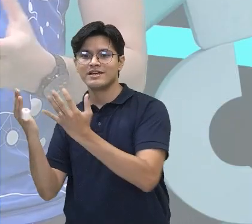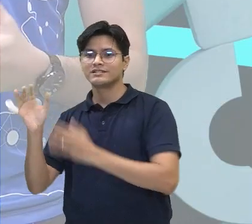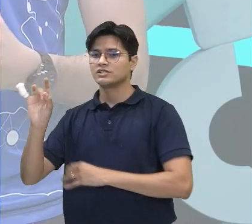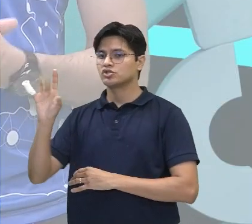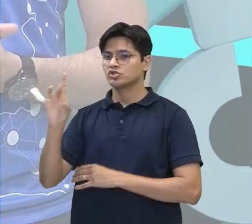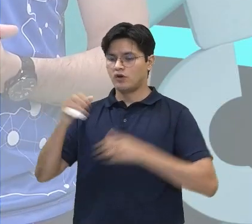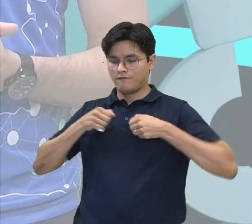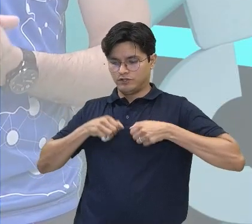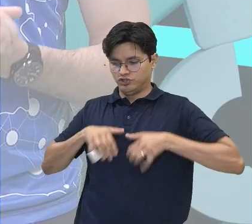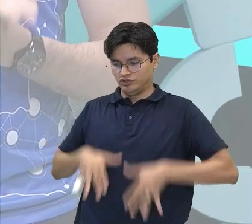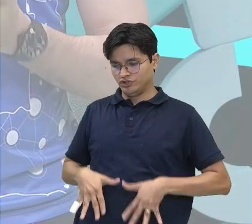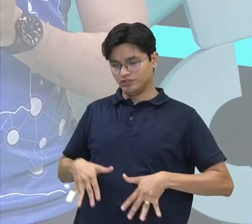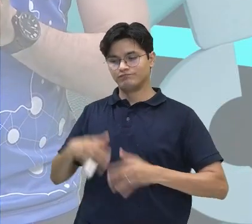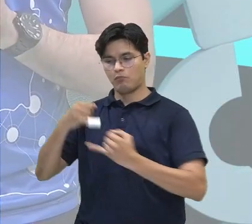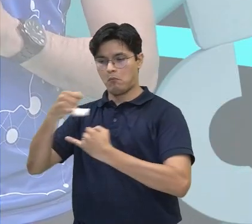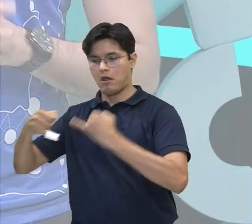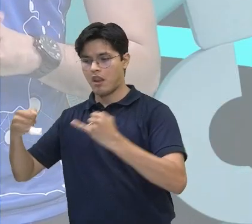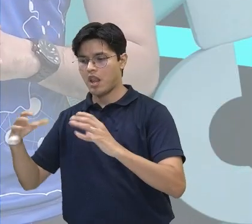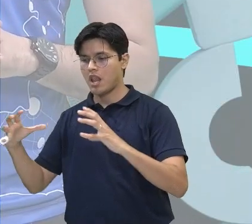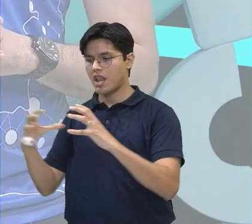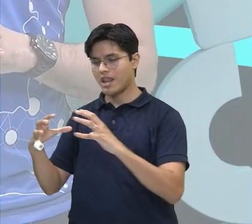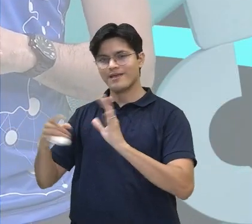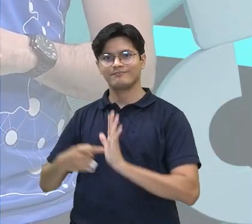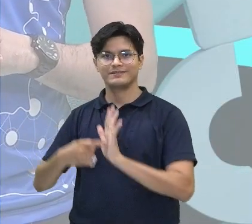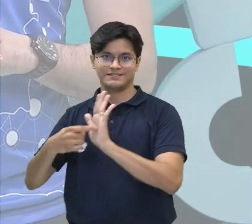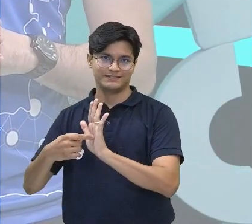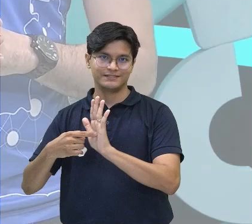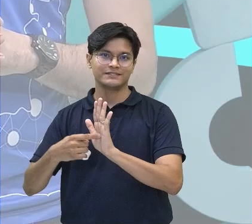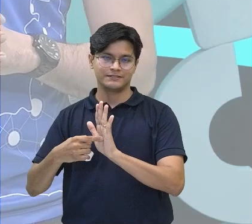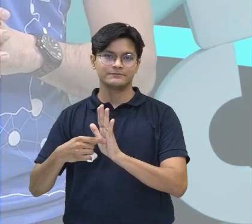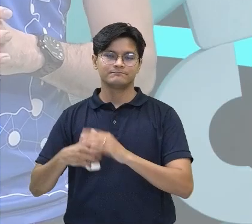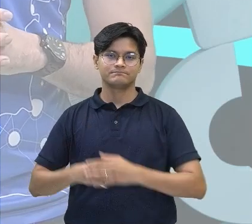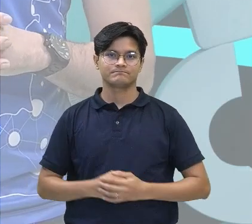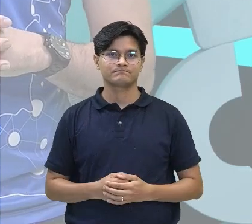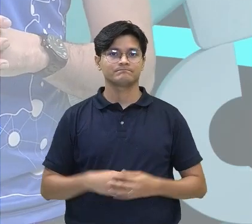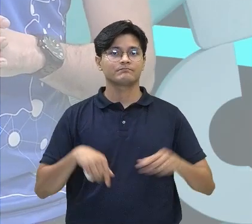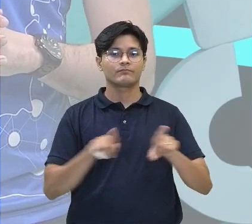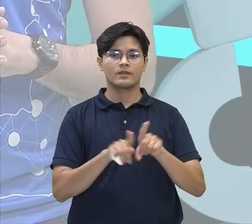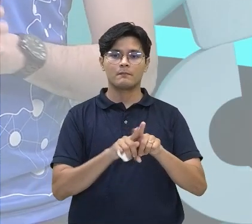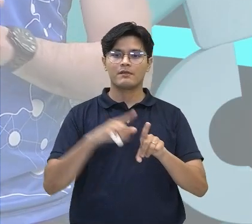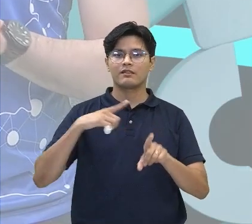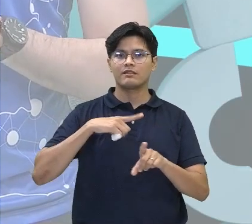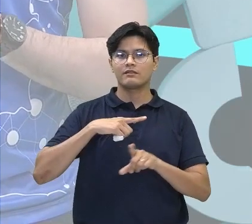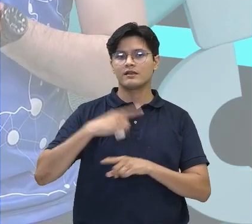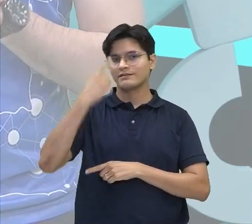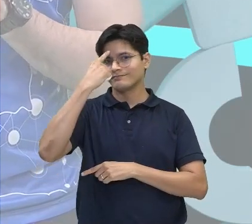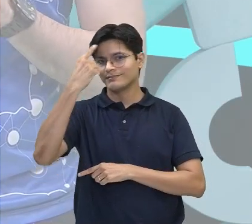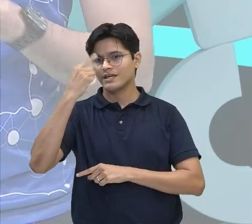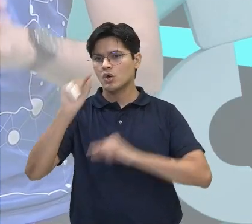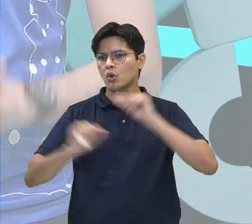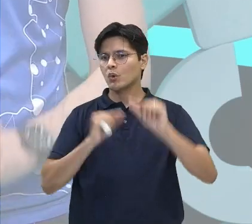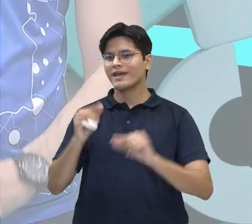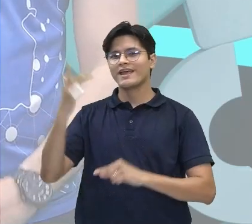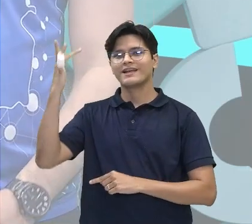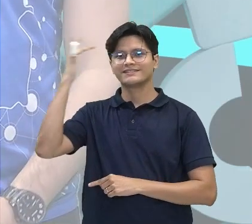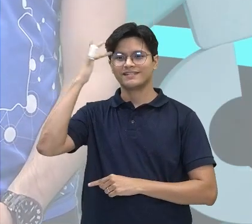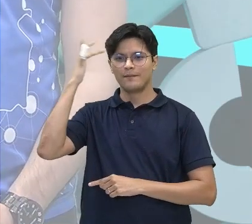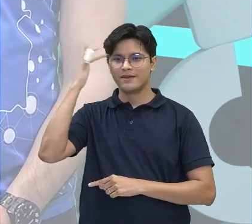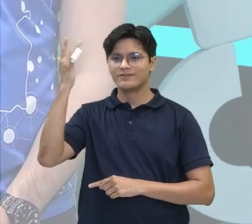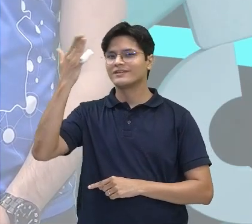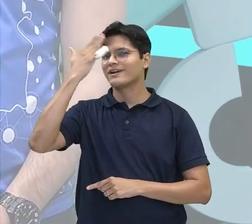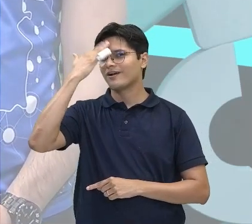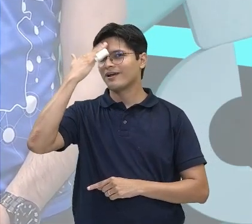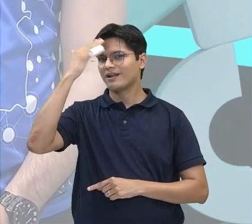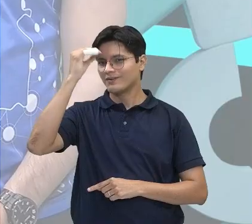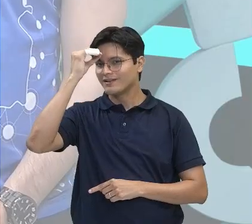temos a realeza participando, né? Também temos a ideia da resignação e da sabedoria. Então, o alfinete,